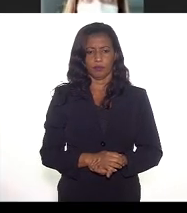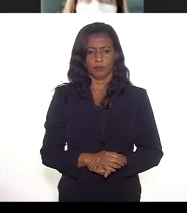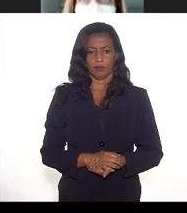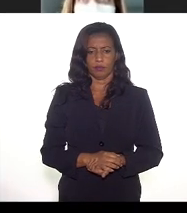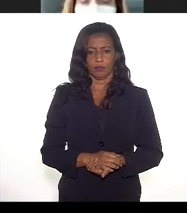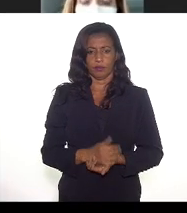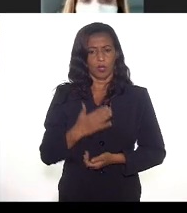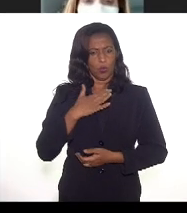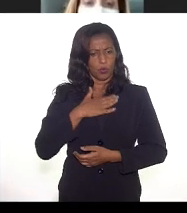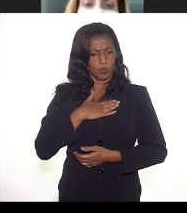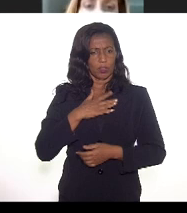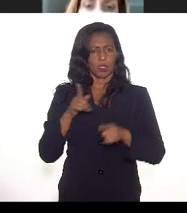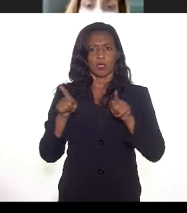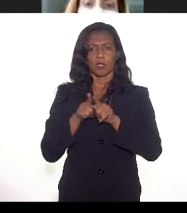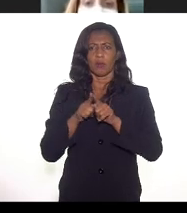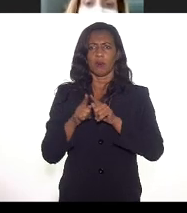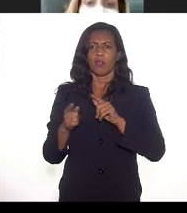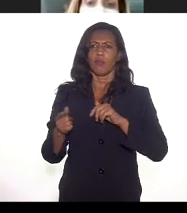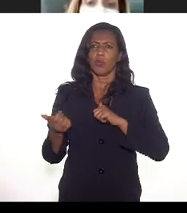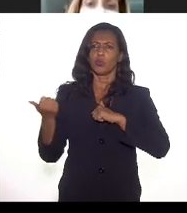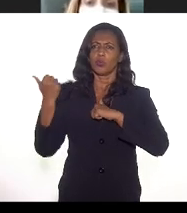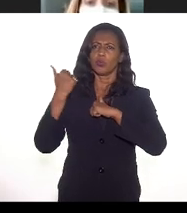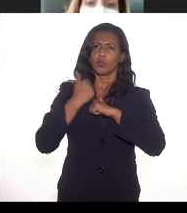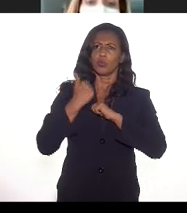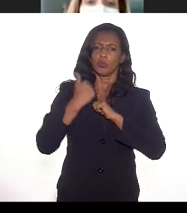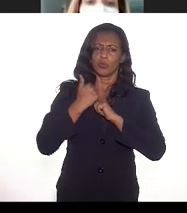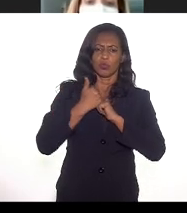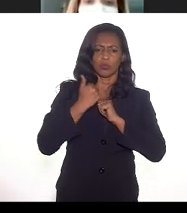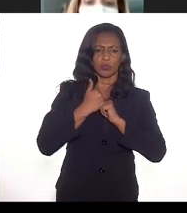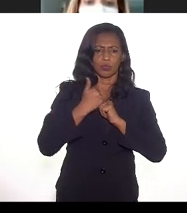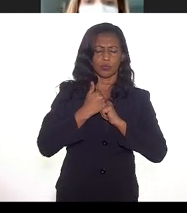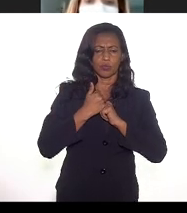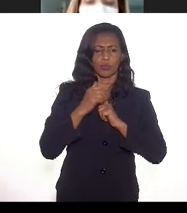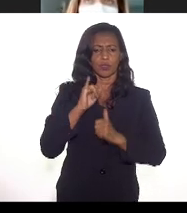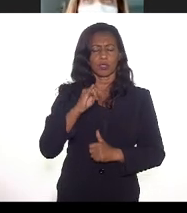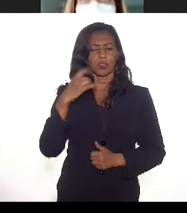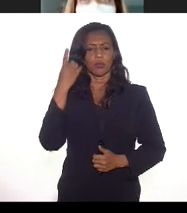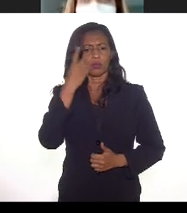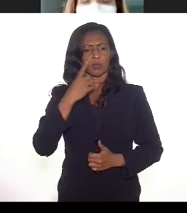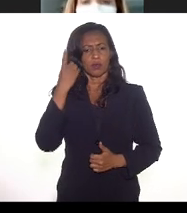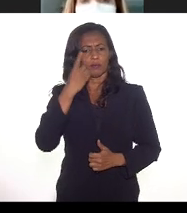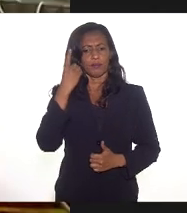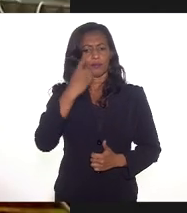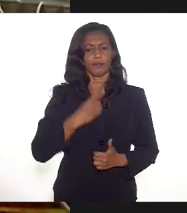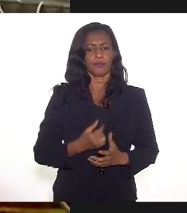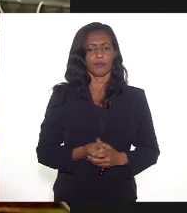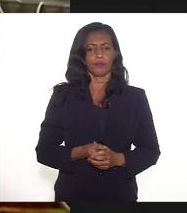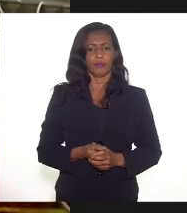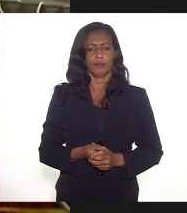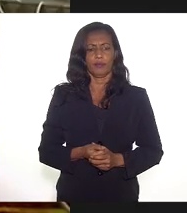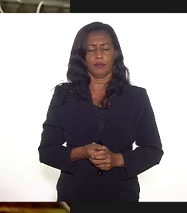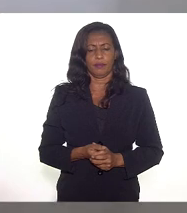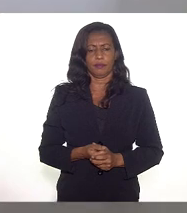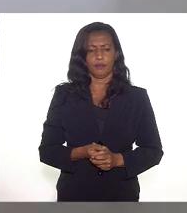E eu gostaria de ver o substitutivo, se o deputado...